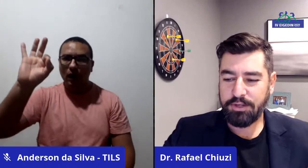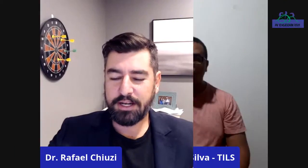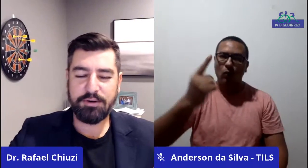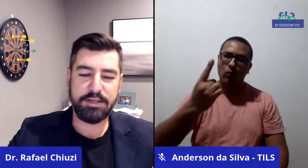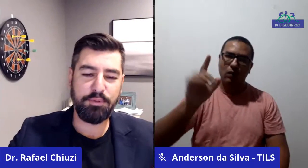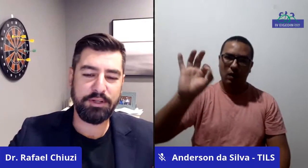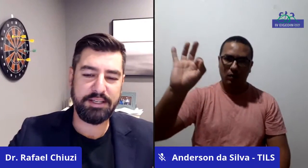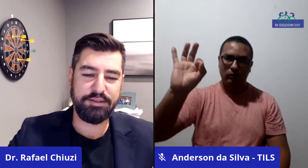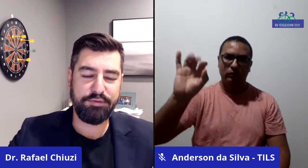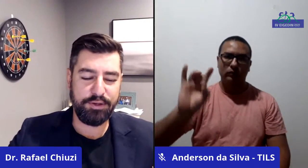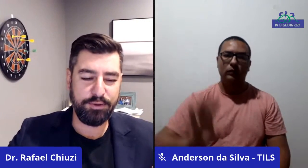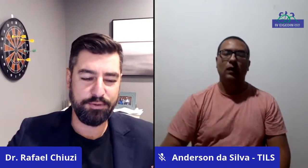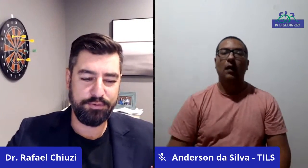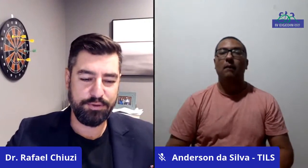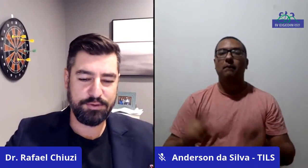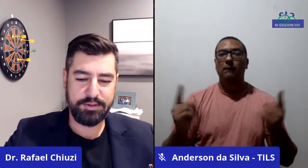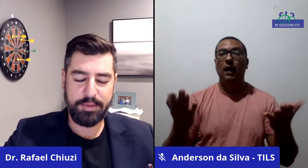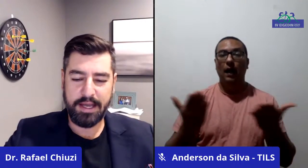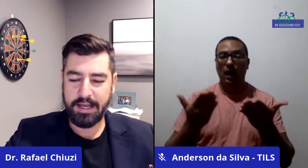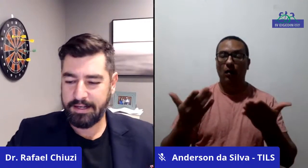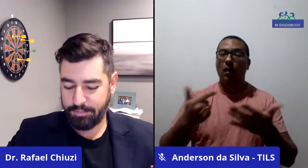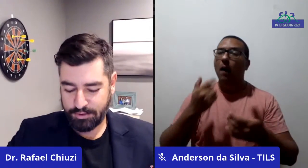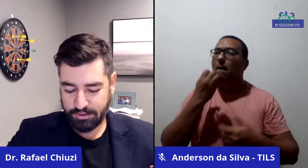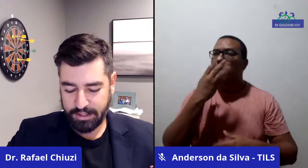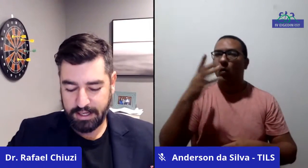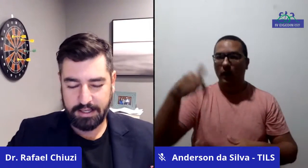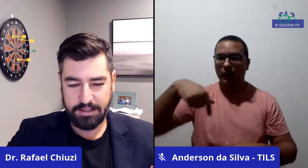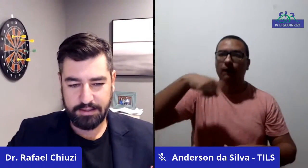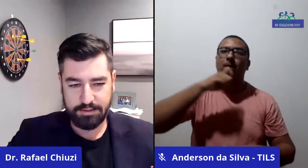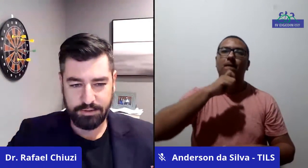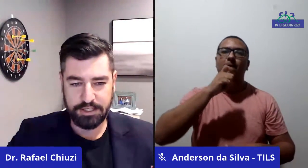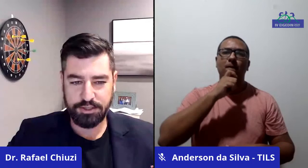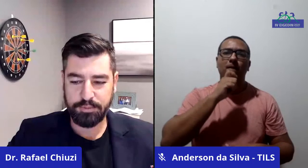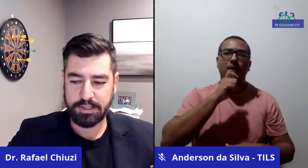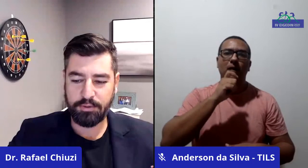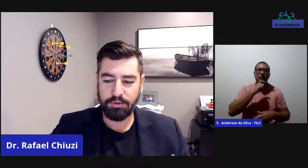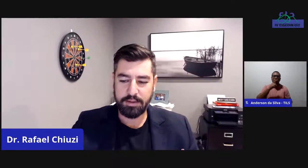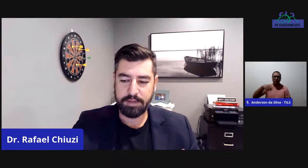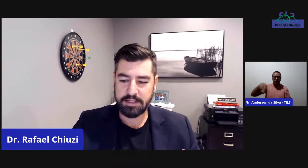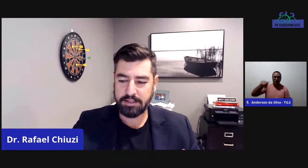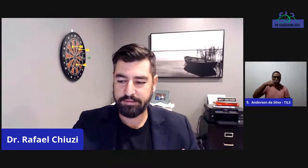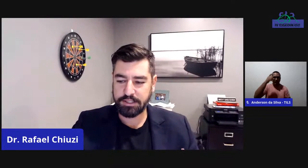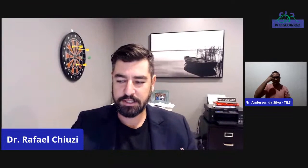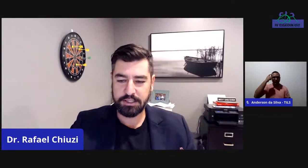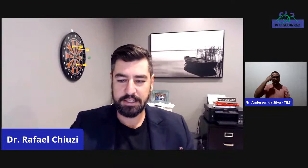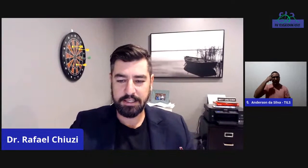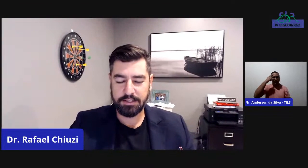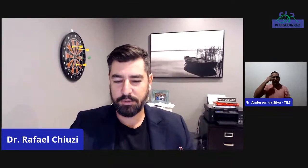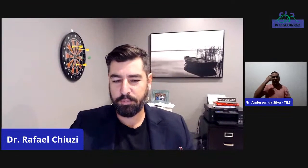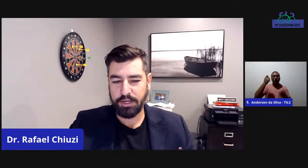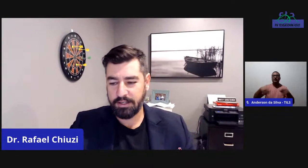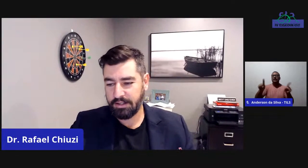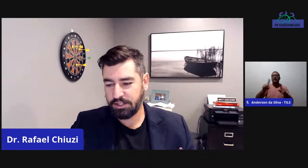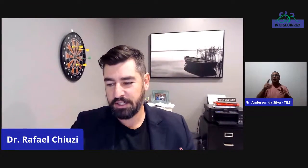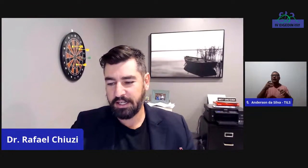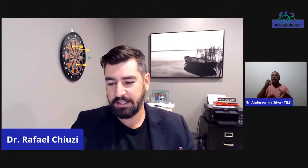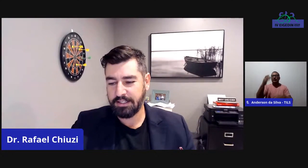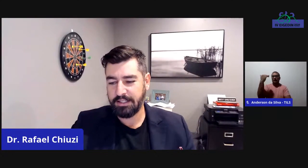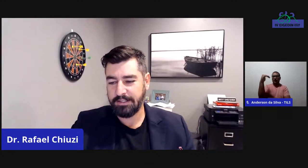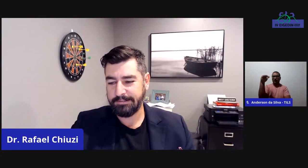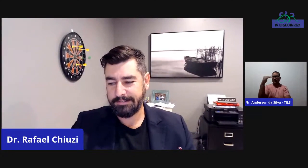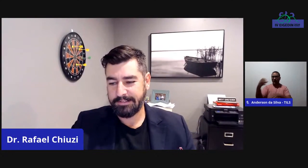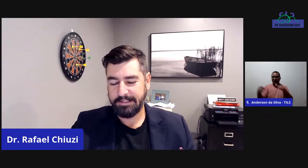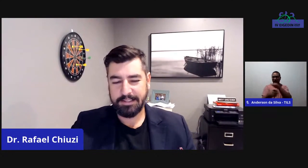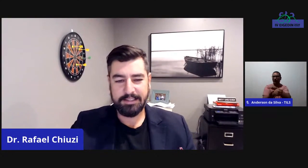A única coisa boa desse frio, viu, Sibeli, pessoal daí, é que a gente não precisa colocar mais a cerveja na geladeira, só põe na janela